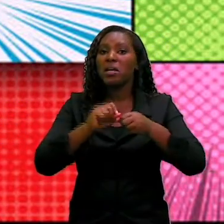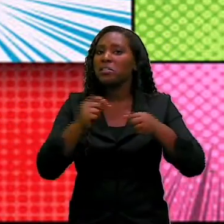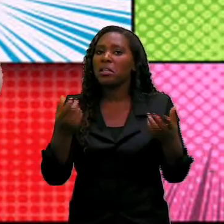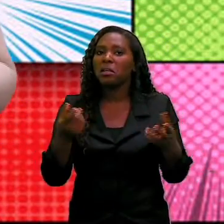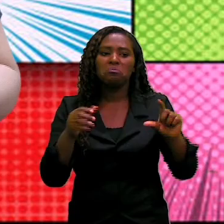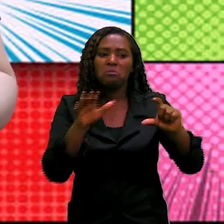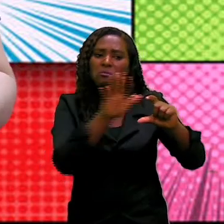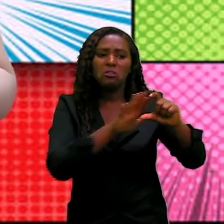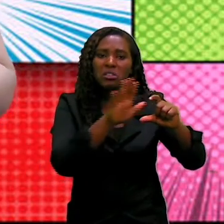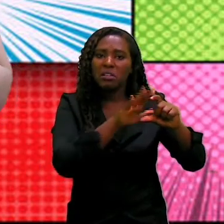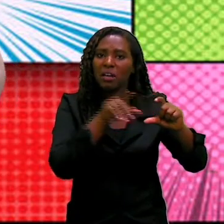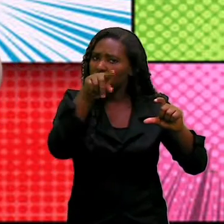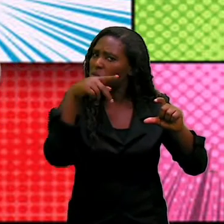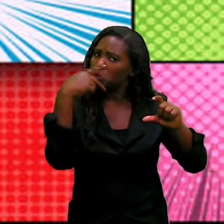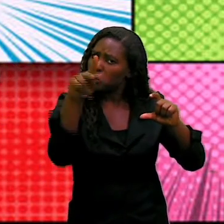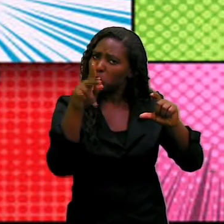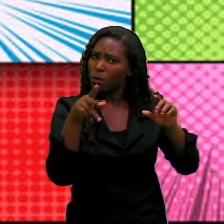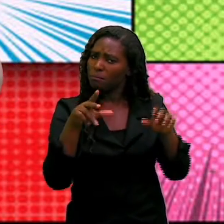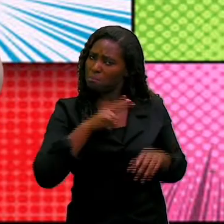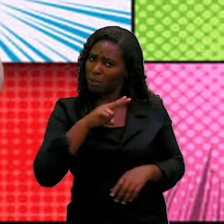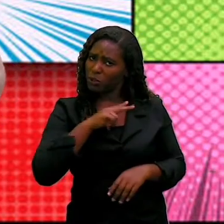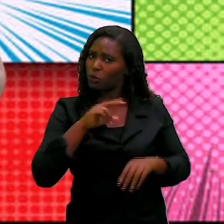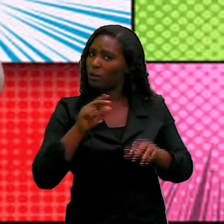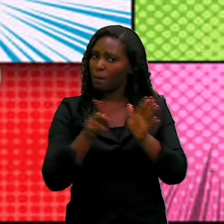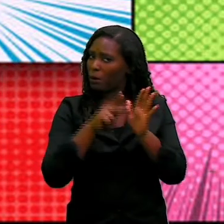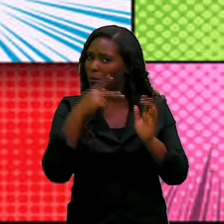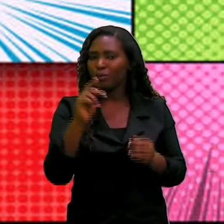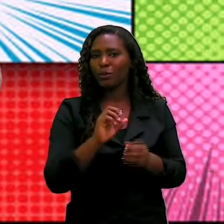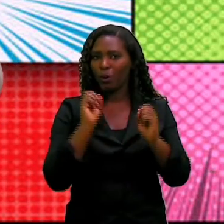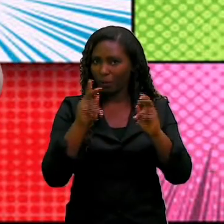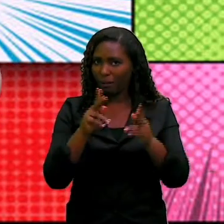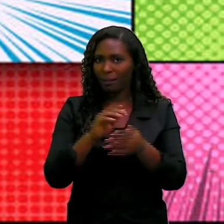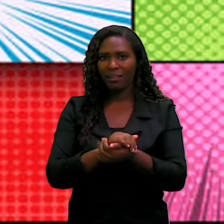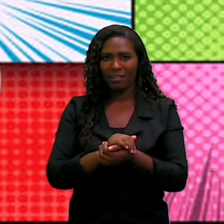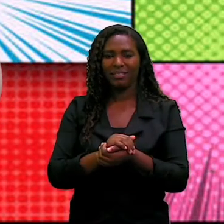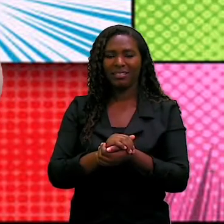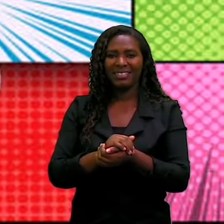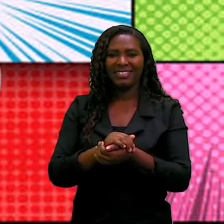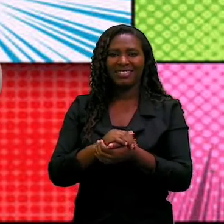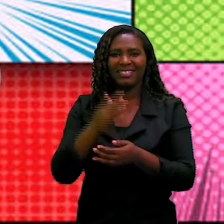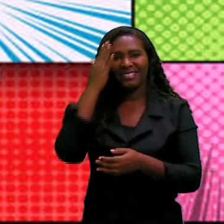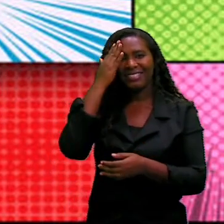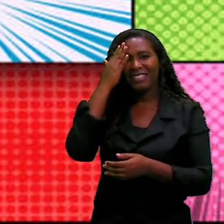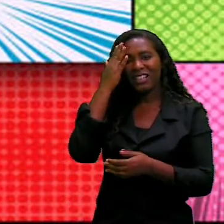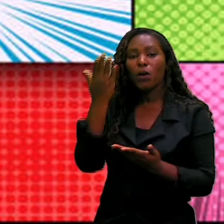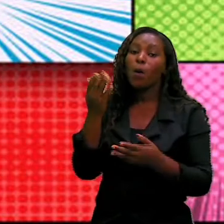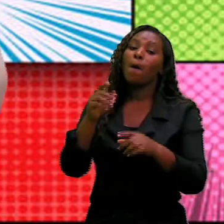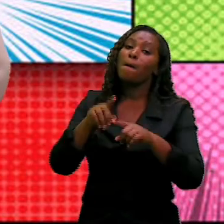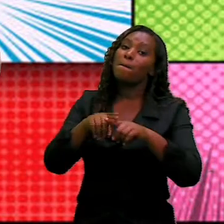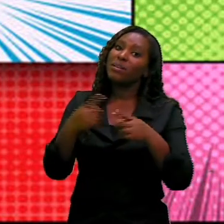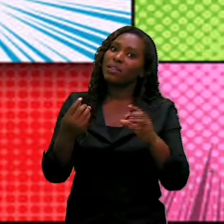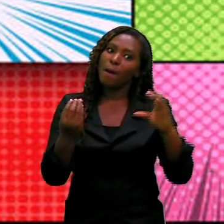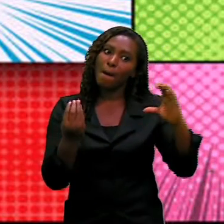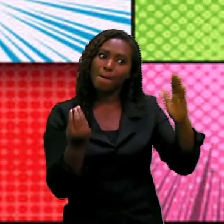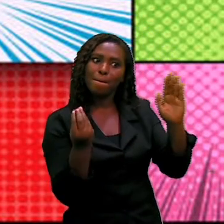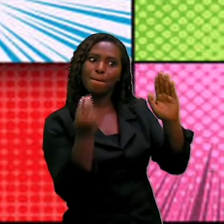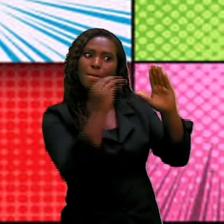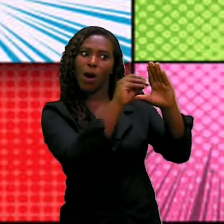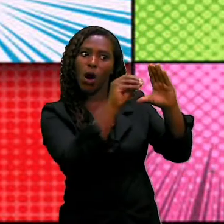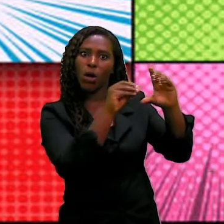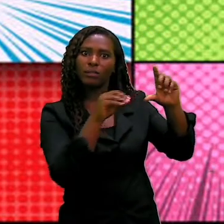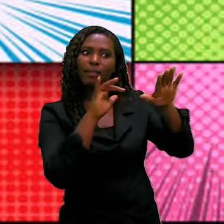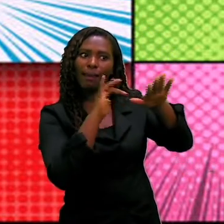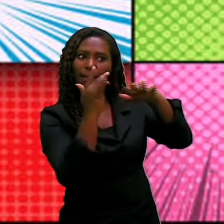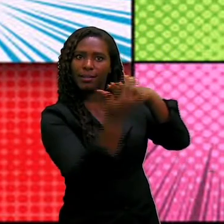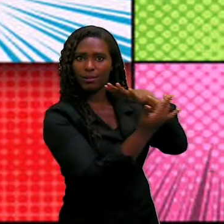início, criando a imagem, os personagens e a mensagem que você queria passar. Depois você posta para a gente lá nas nossas redes